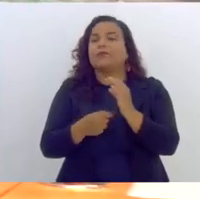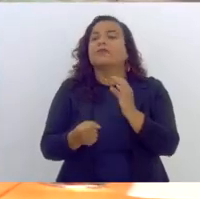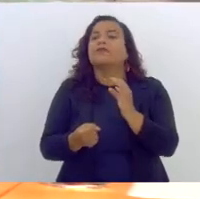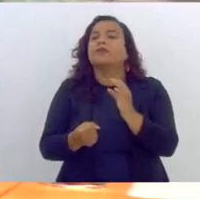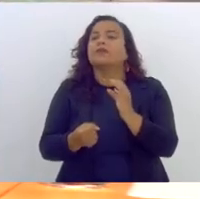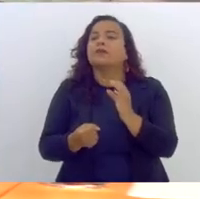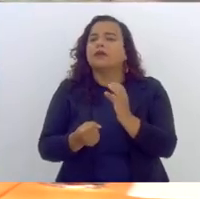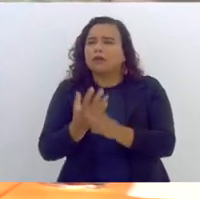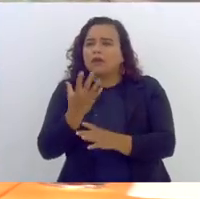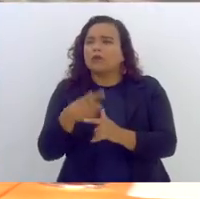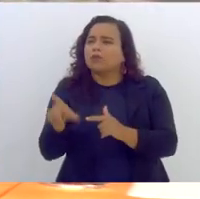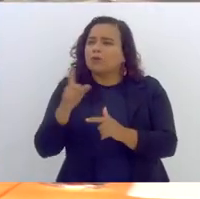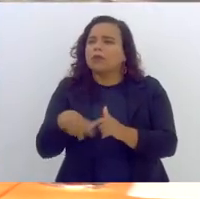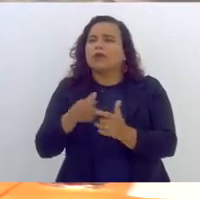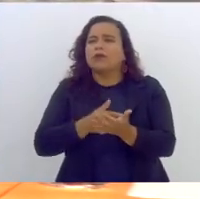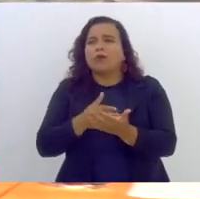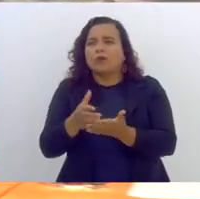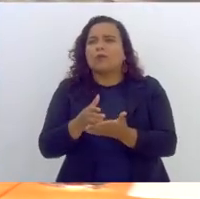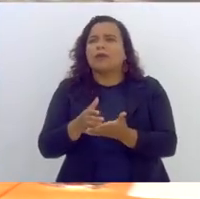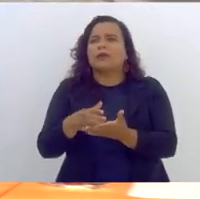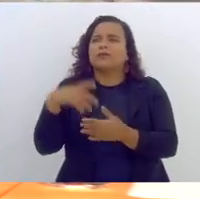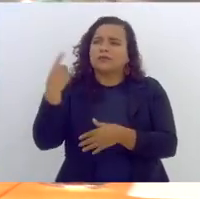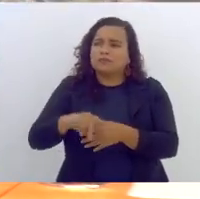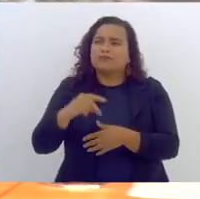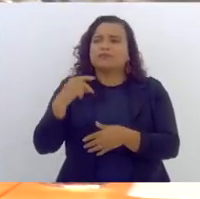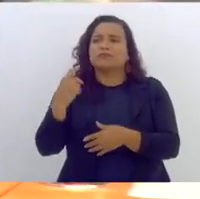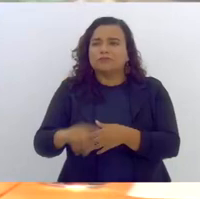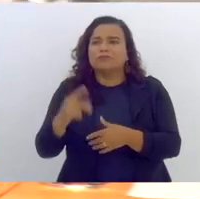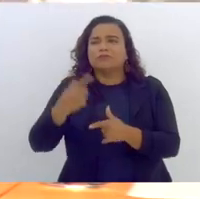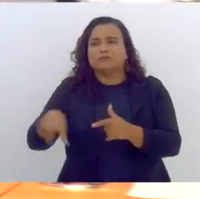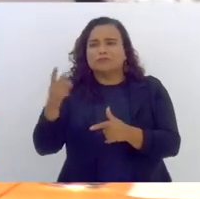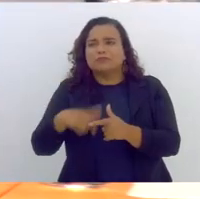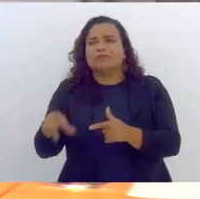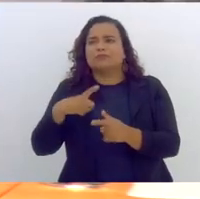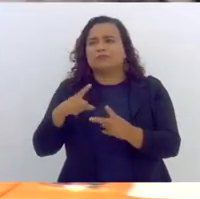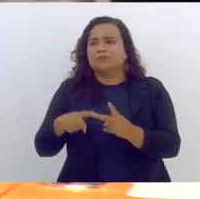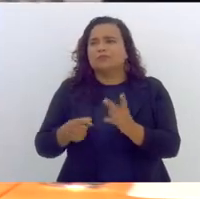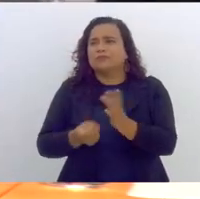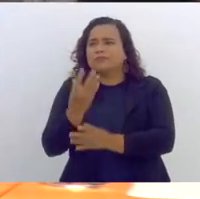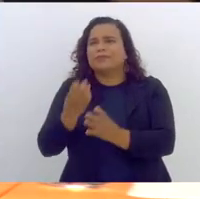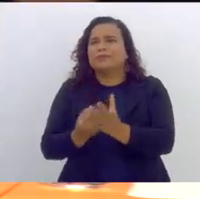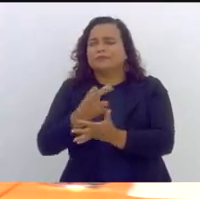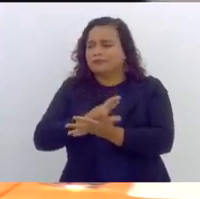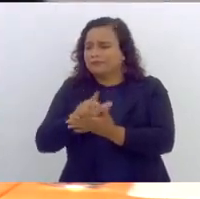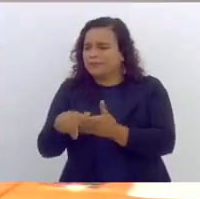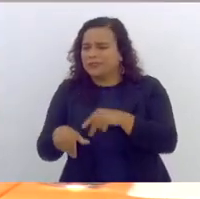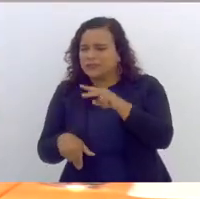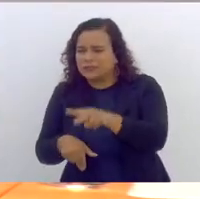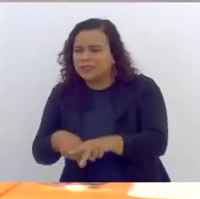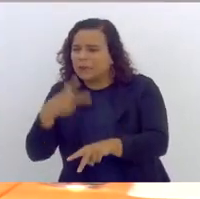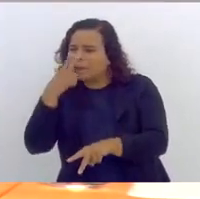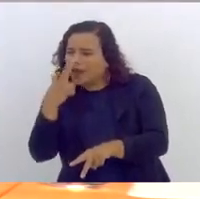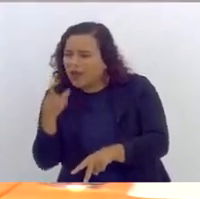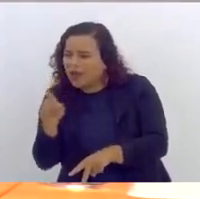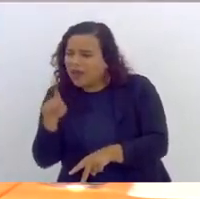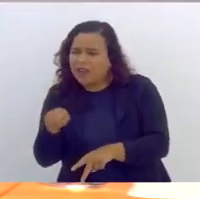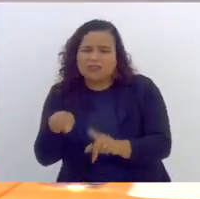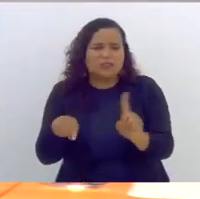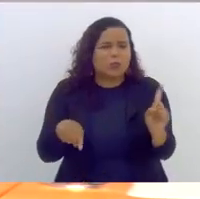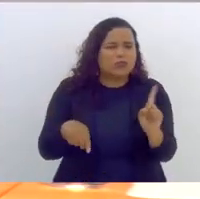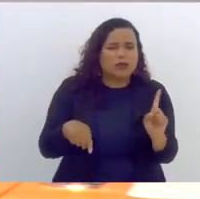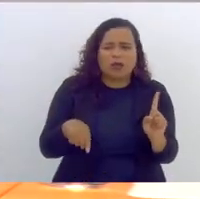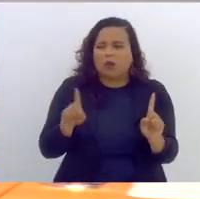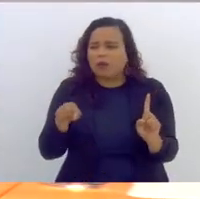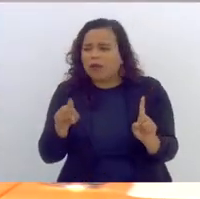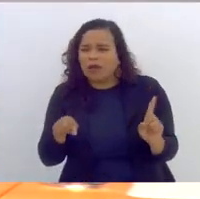começa a se abater nesse Espantalho né Tem Rabo de Gato parecem orelha de gato enfim tem focinho de